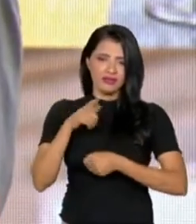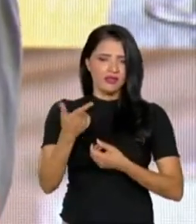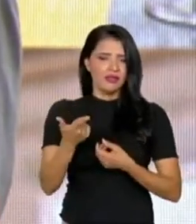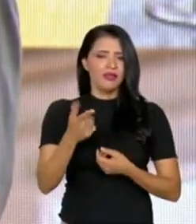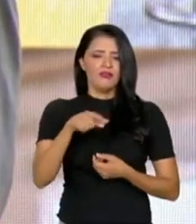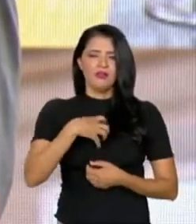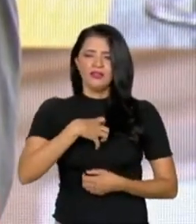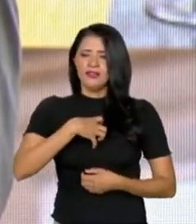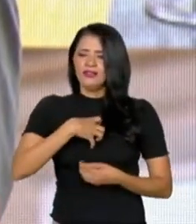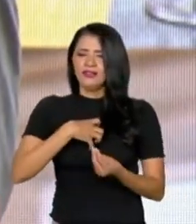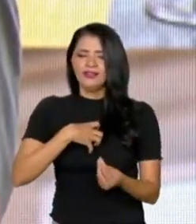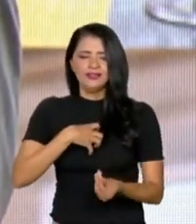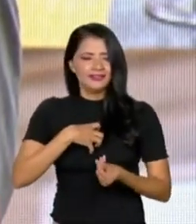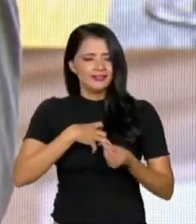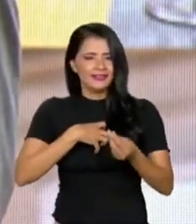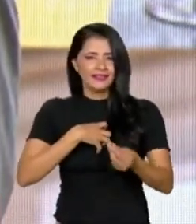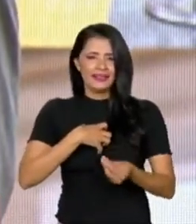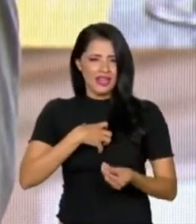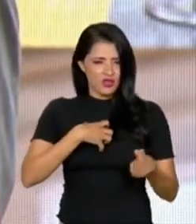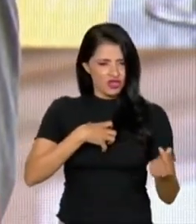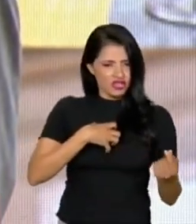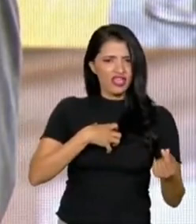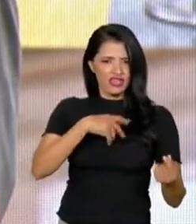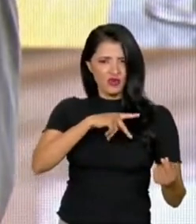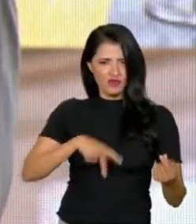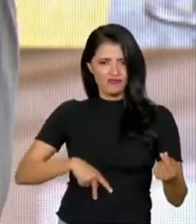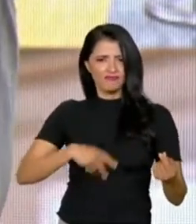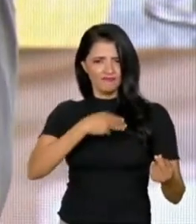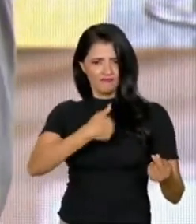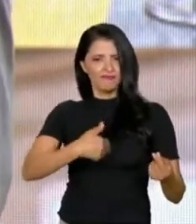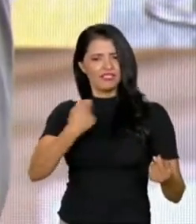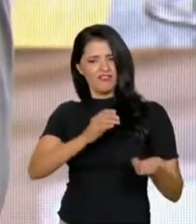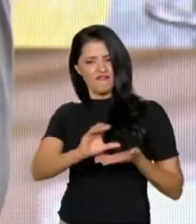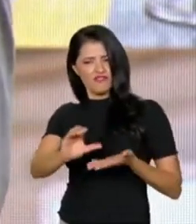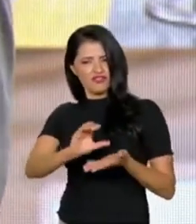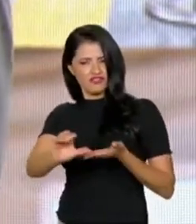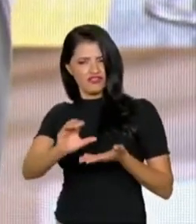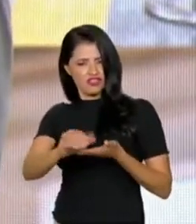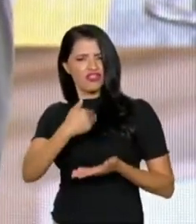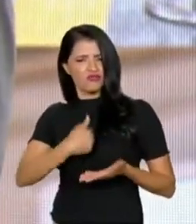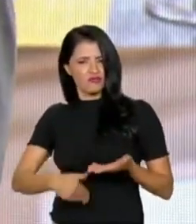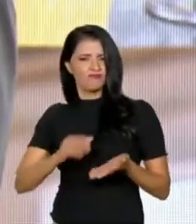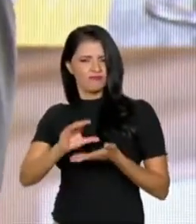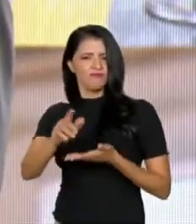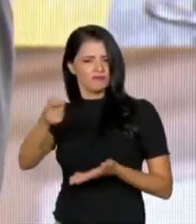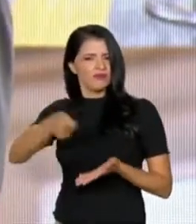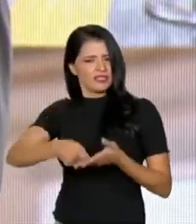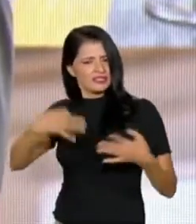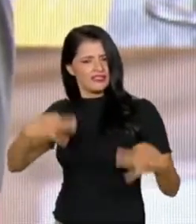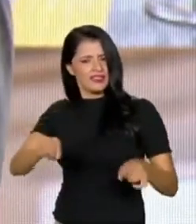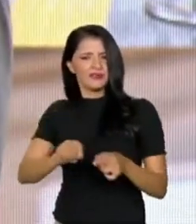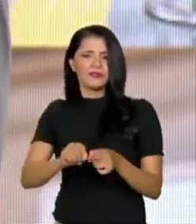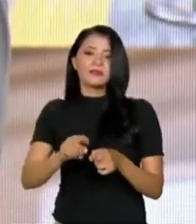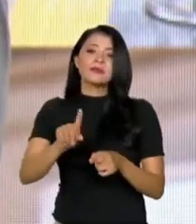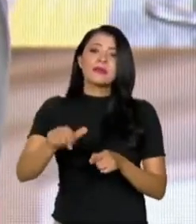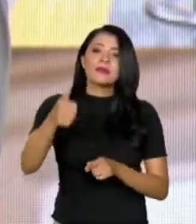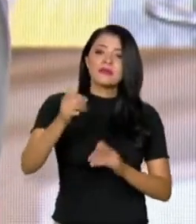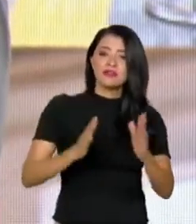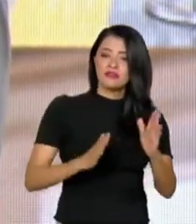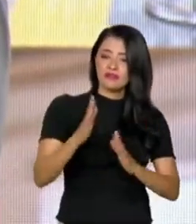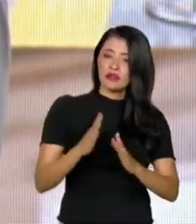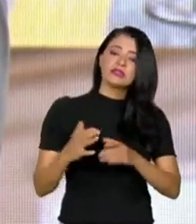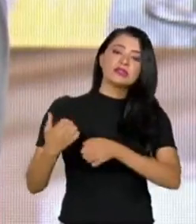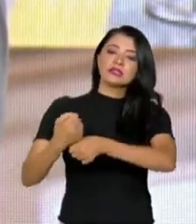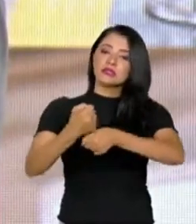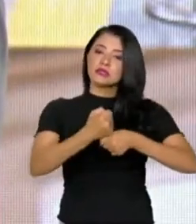foi um sentimento de que dinheiro público tem que ser investido e tem que ser concluído. Essa foi uma primeira fase que essas